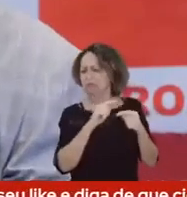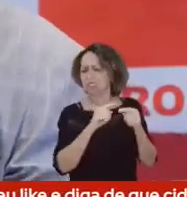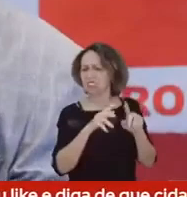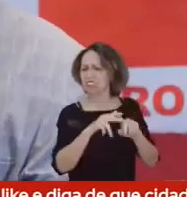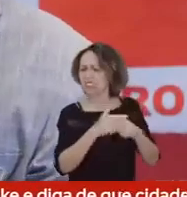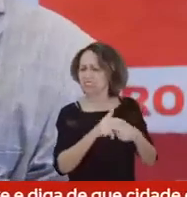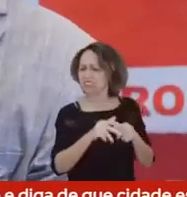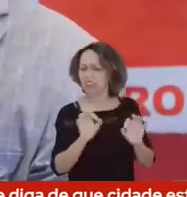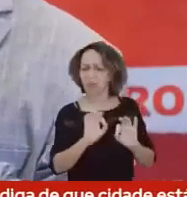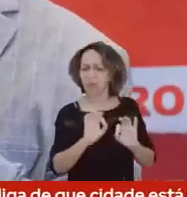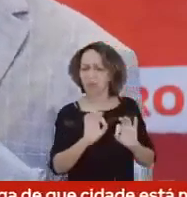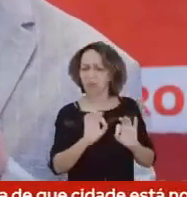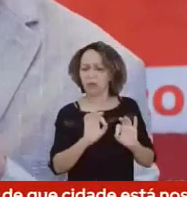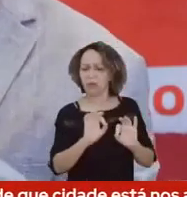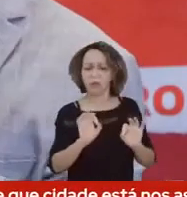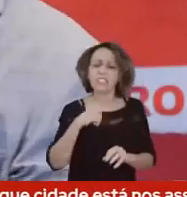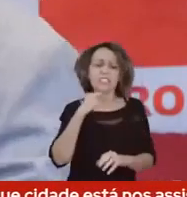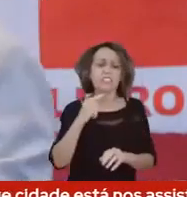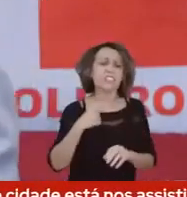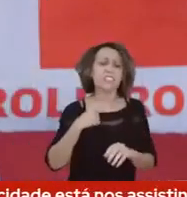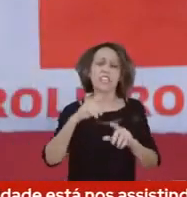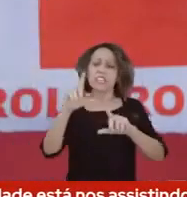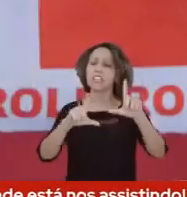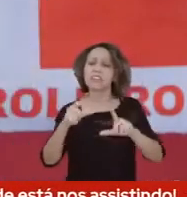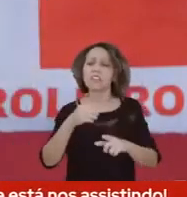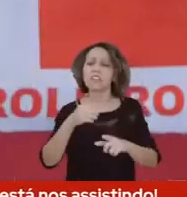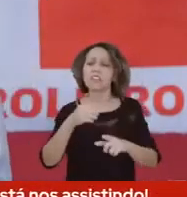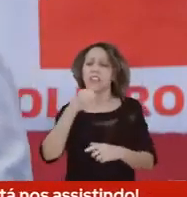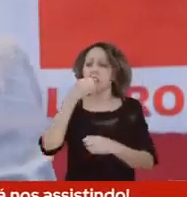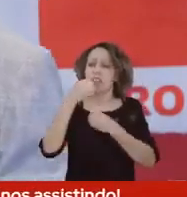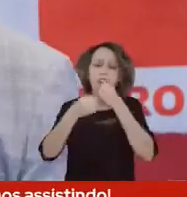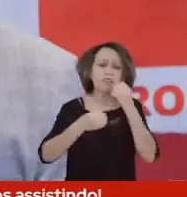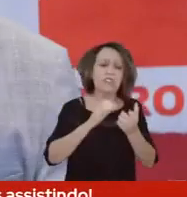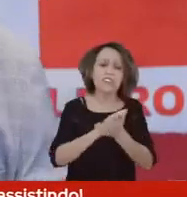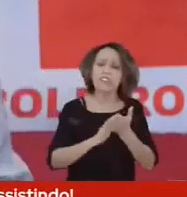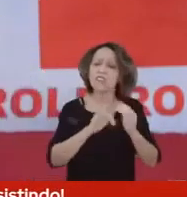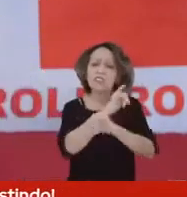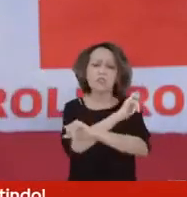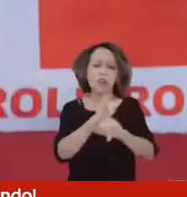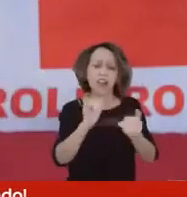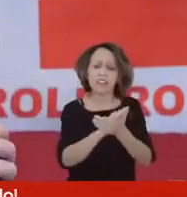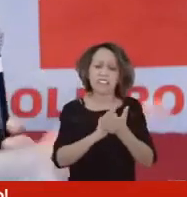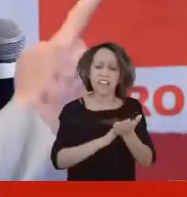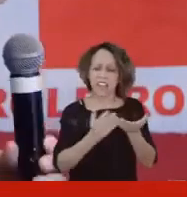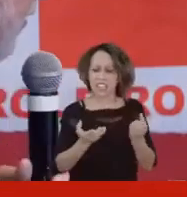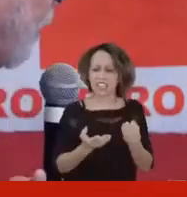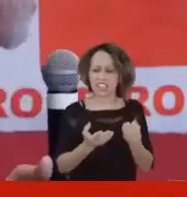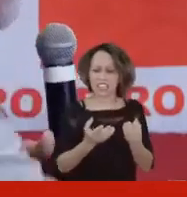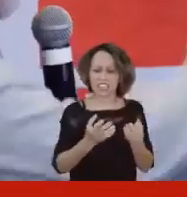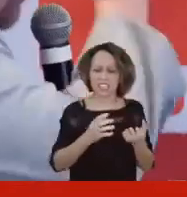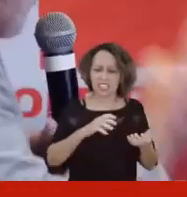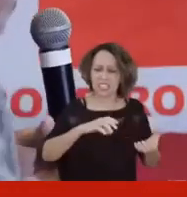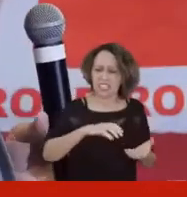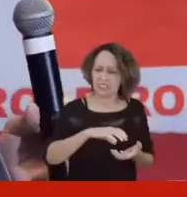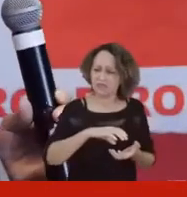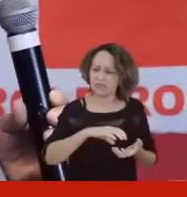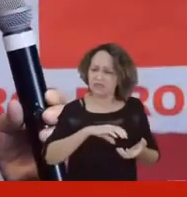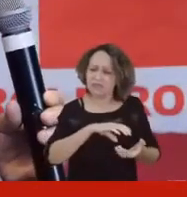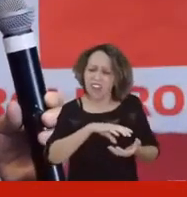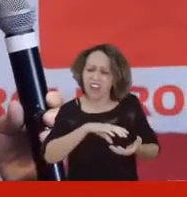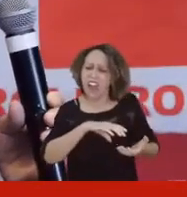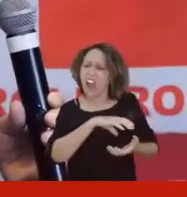e não deu revista, entrevista em nenhum jornal. Só era convidado para dar entrevista aqueles que pensavam